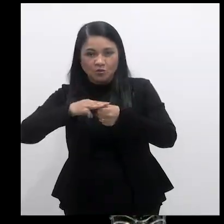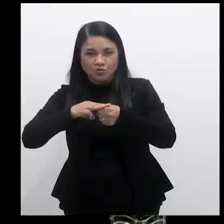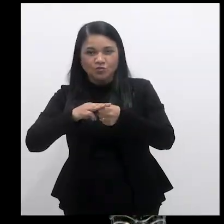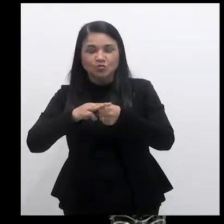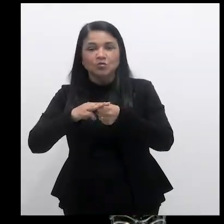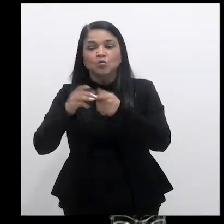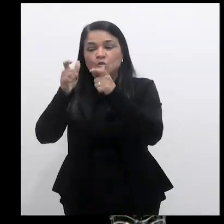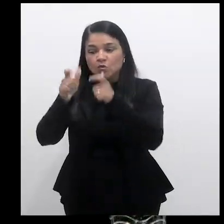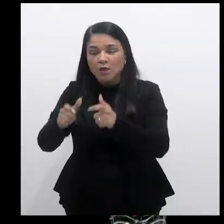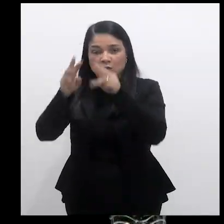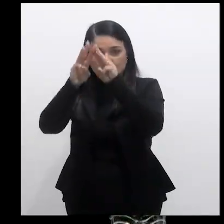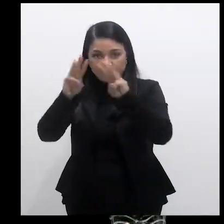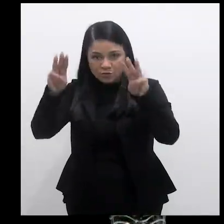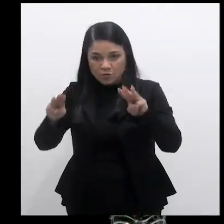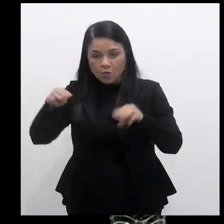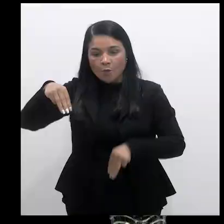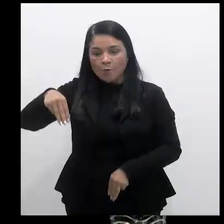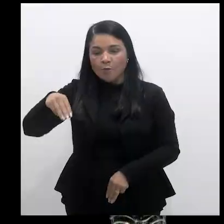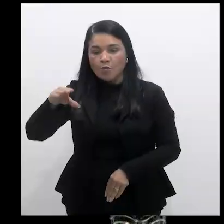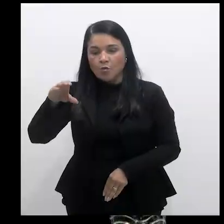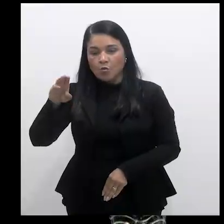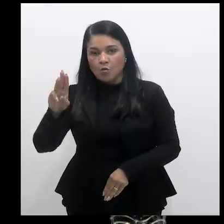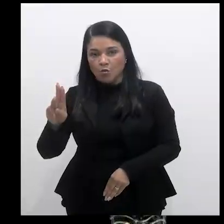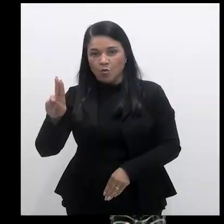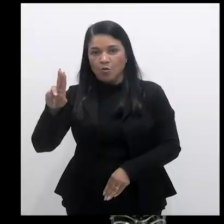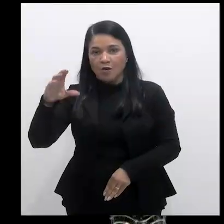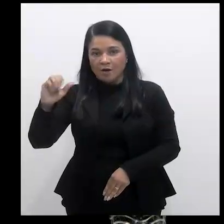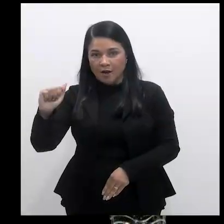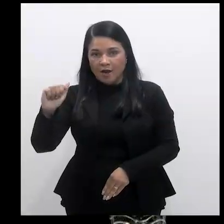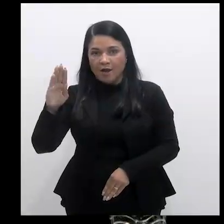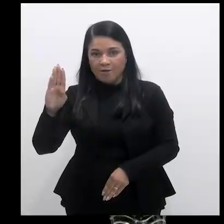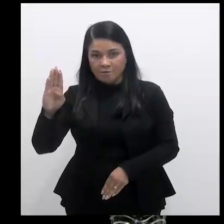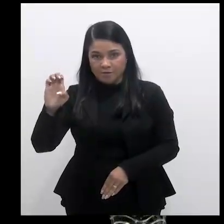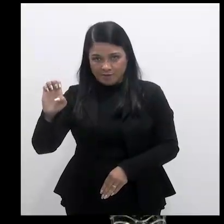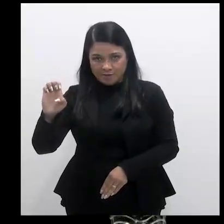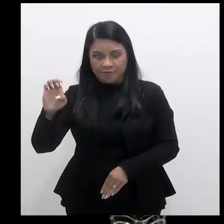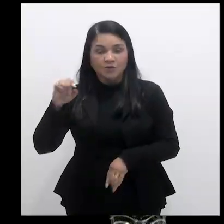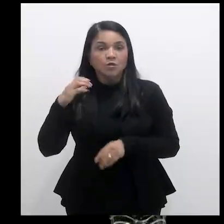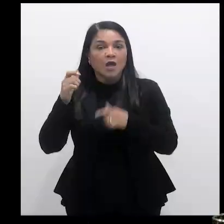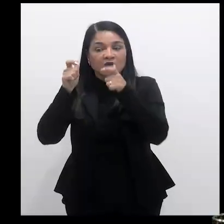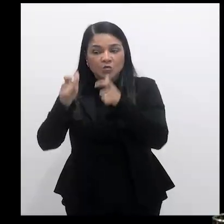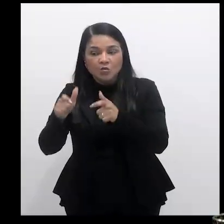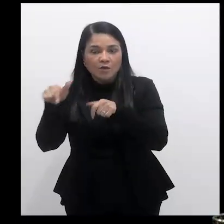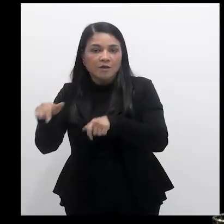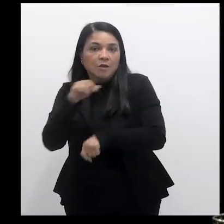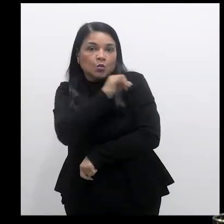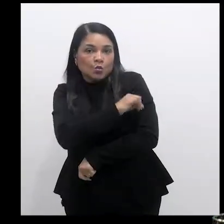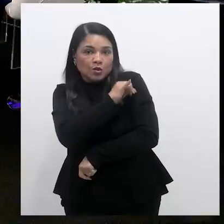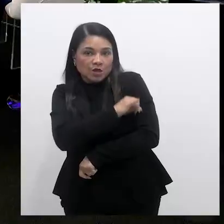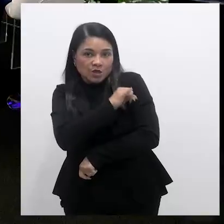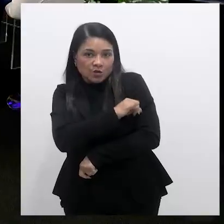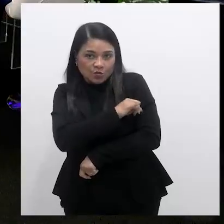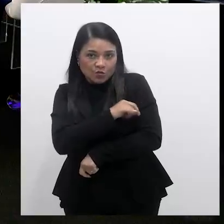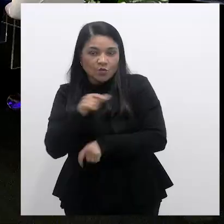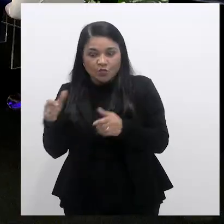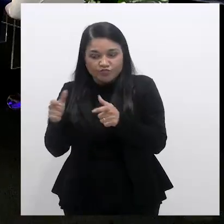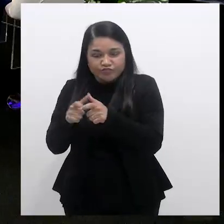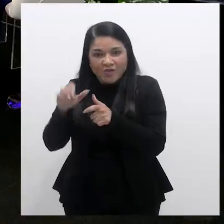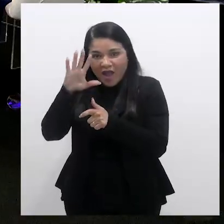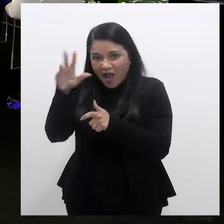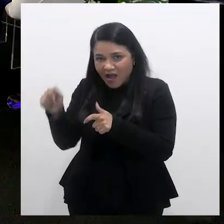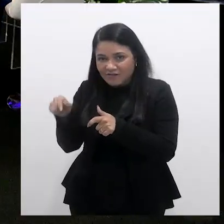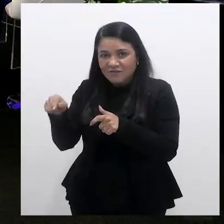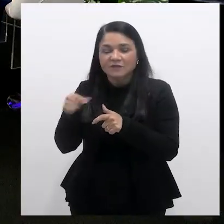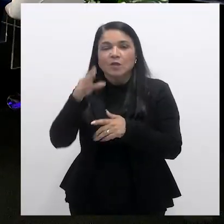que funciona no MUCAB, que é o Museu da História e da Cultura Afro-Brasileira na Pequena África, no Rio de Janeiro, a gente tem